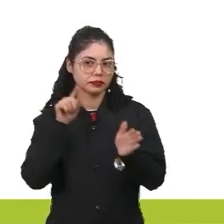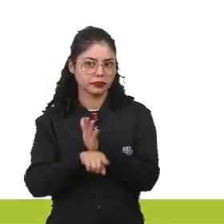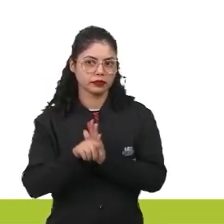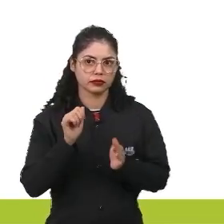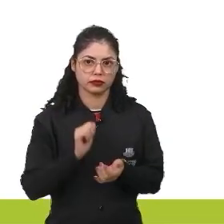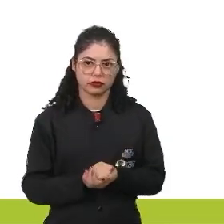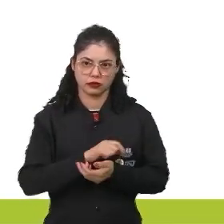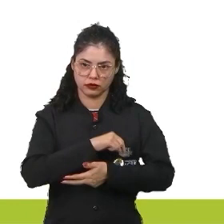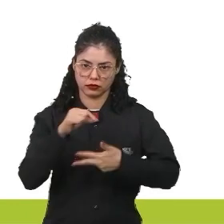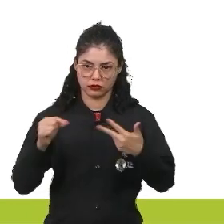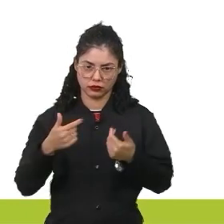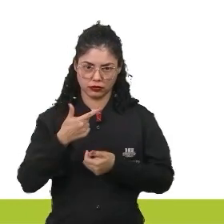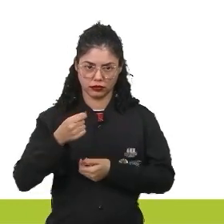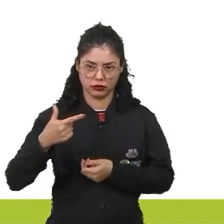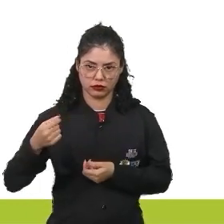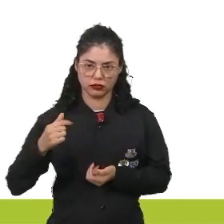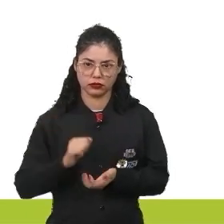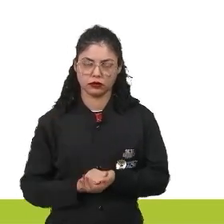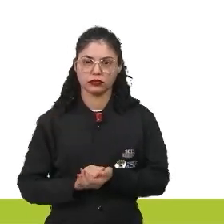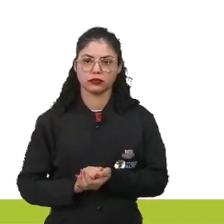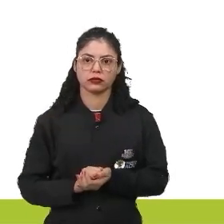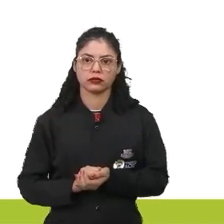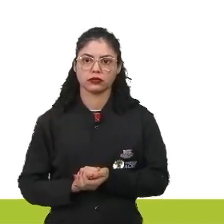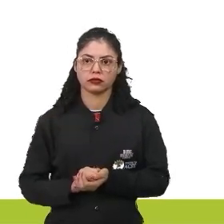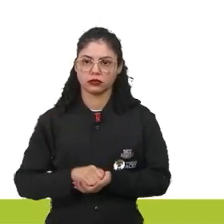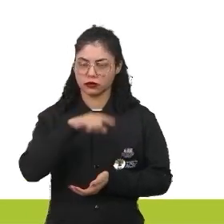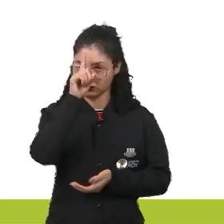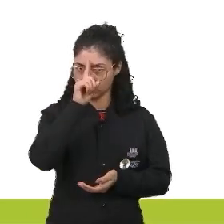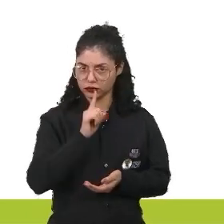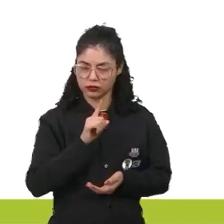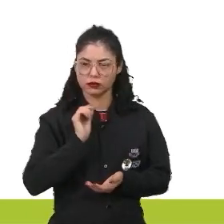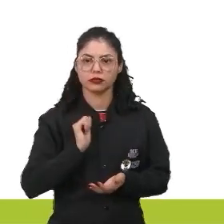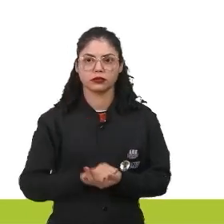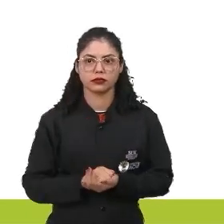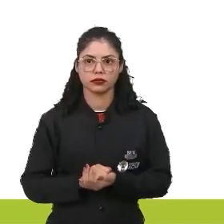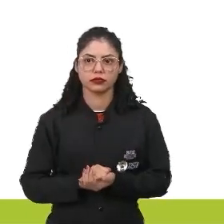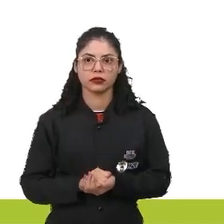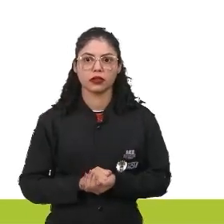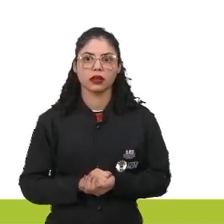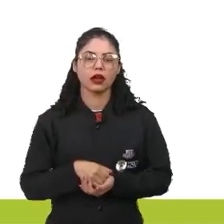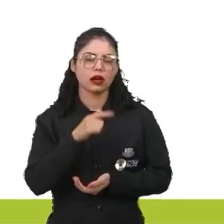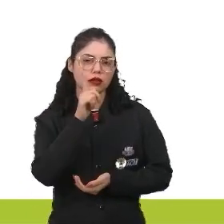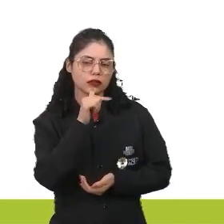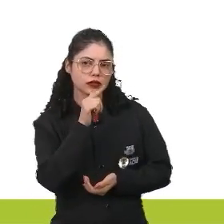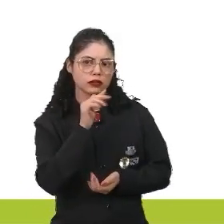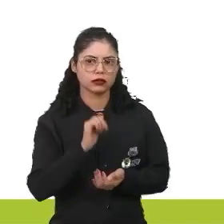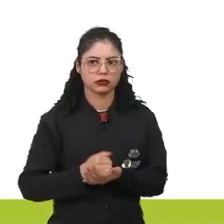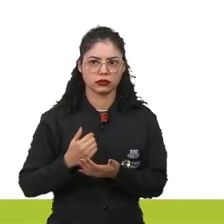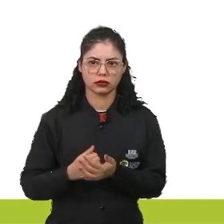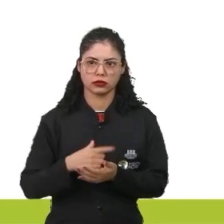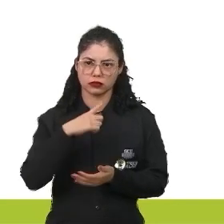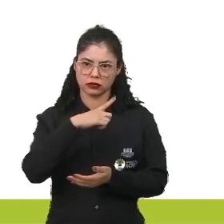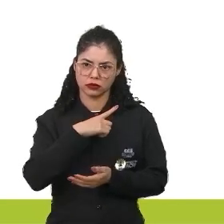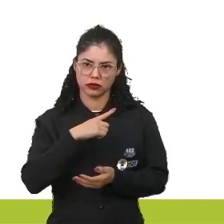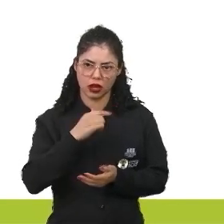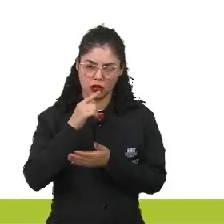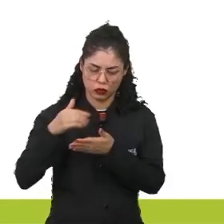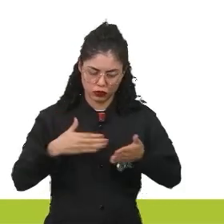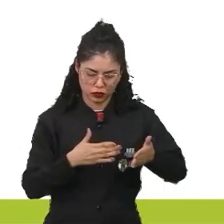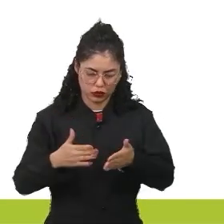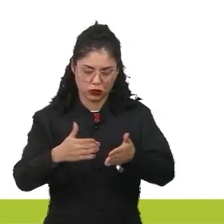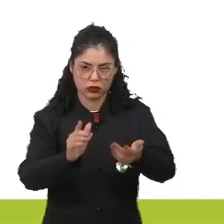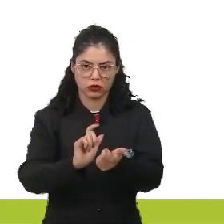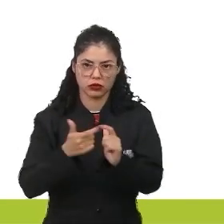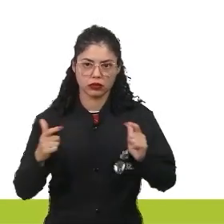do Enem 2022, questão 97, prova amarela. A água bruta coletada de mananciais apresenta